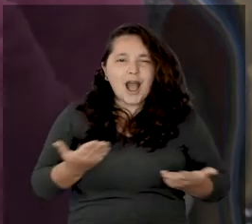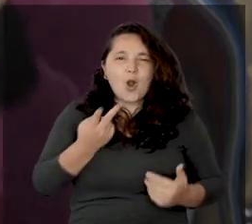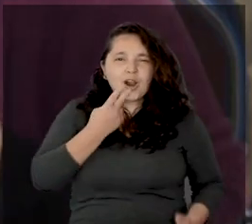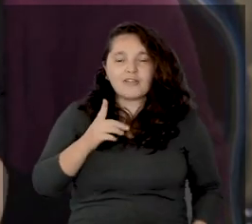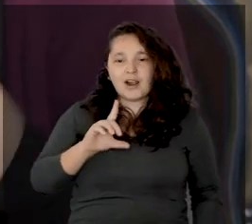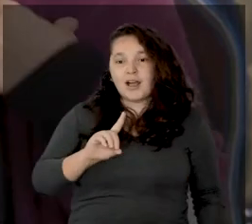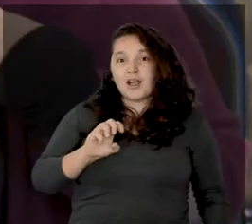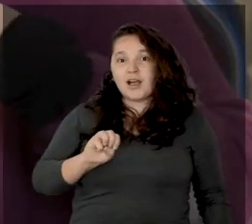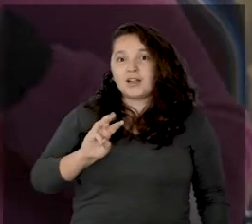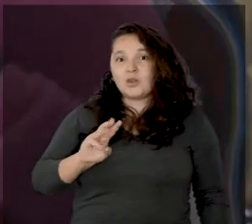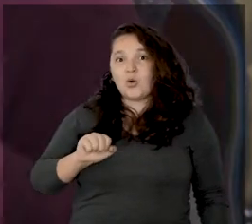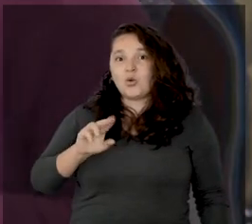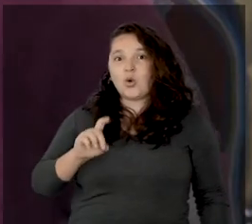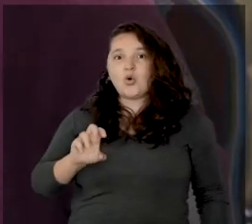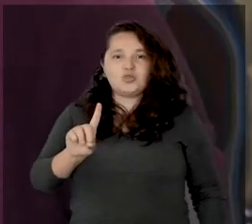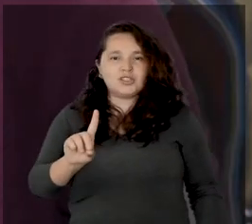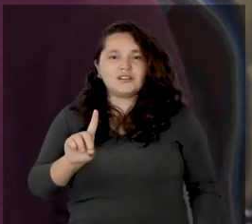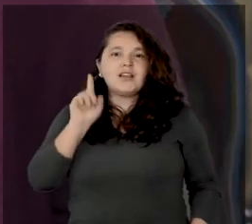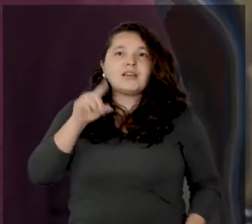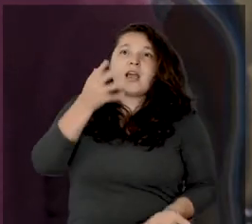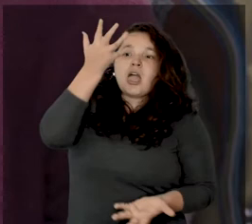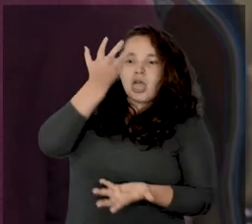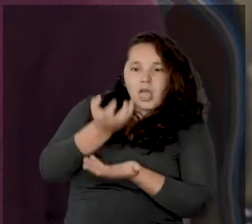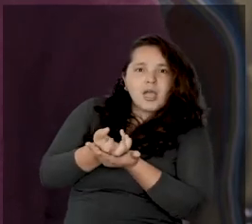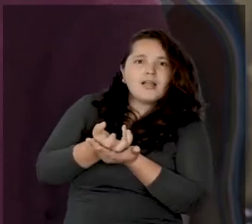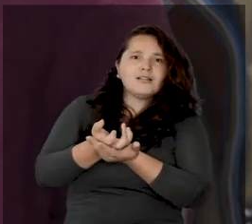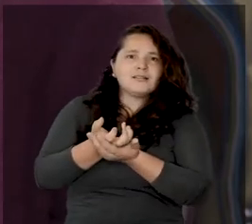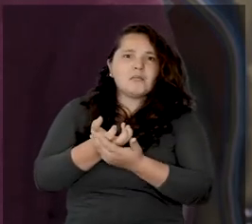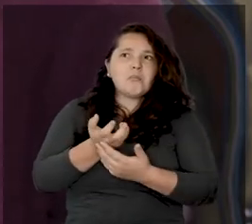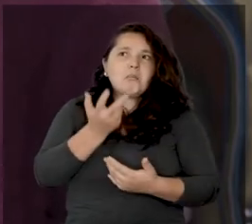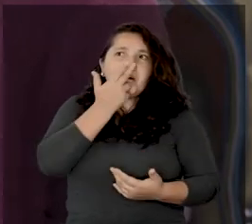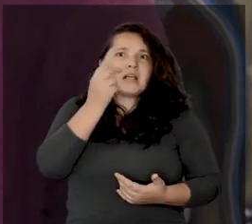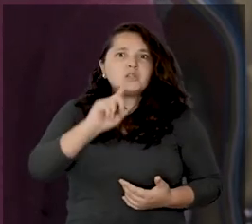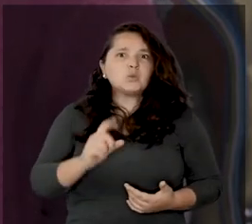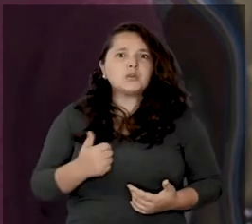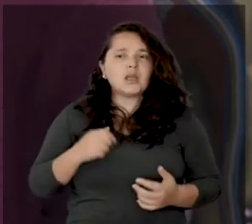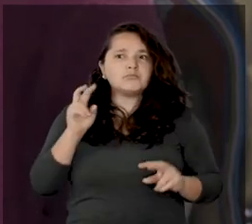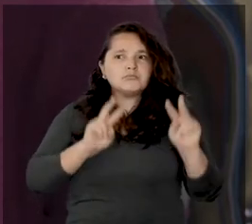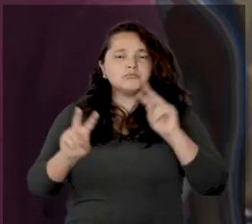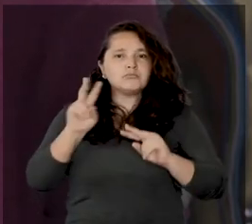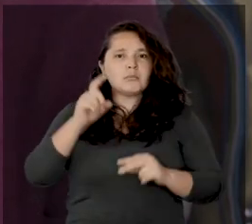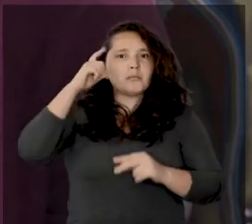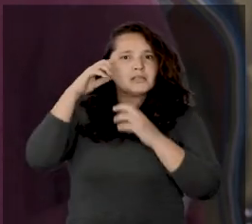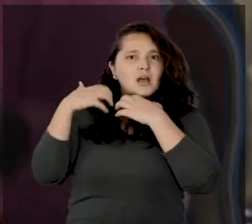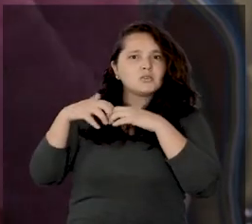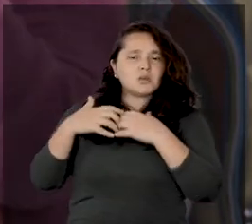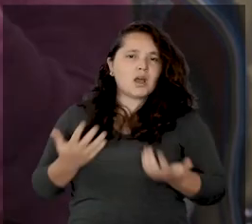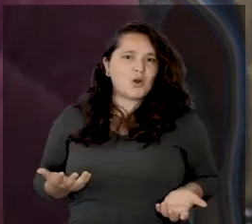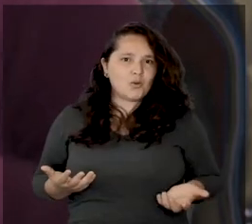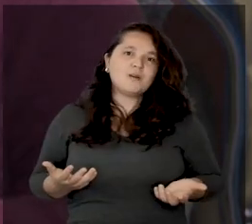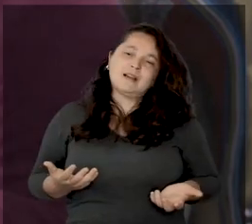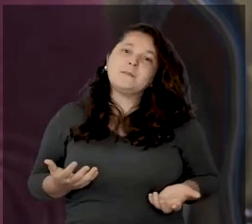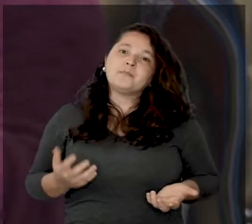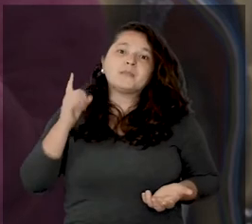uma operação muito racional, digamos assim, ela acontece, né, através das mãos,